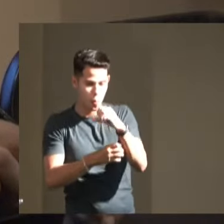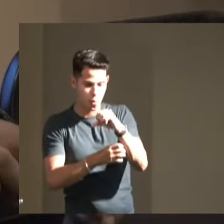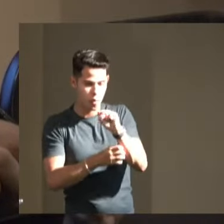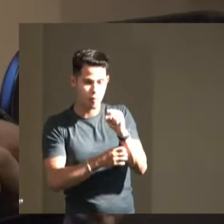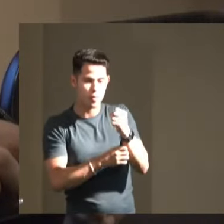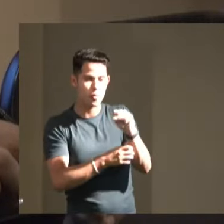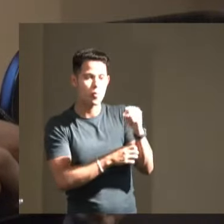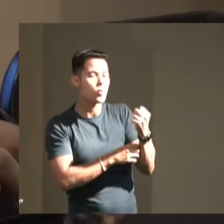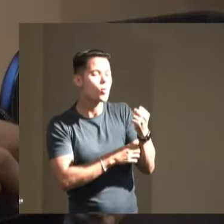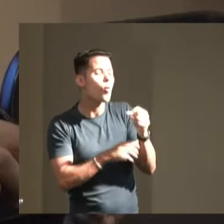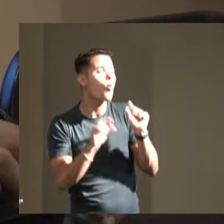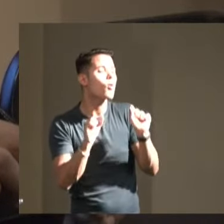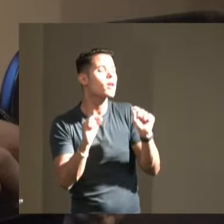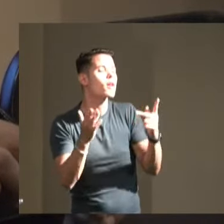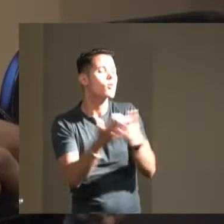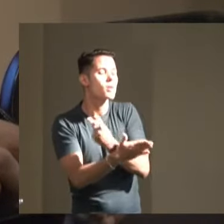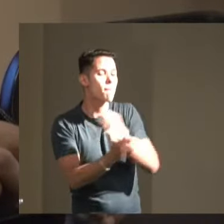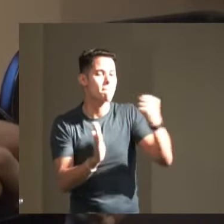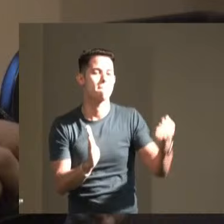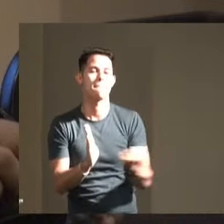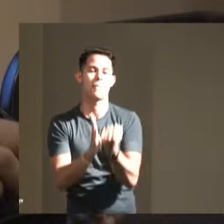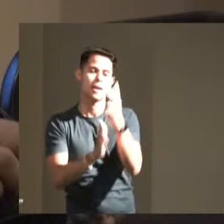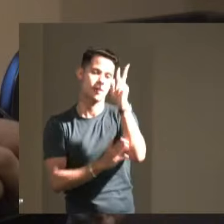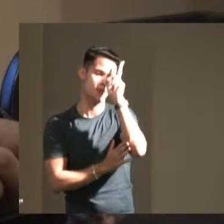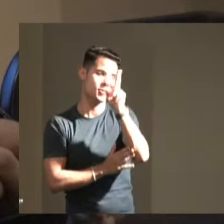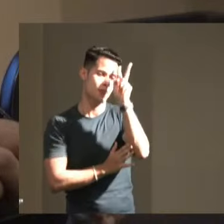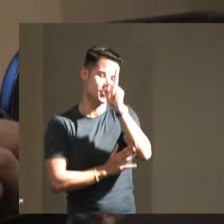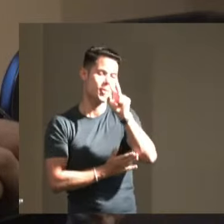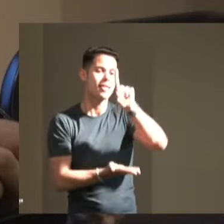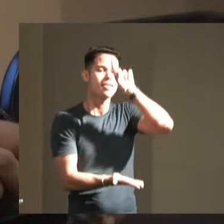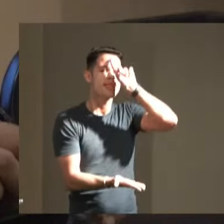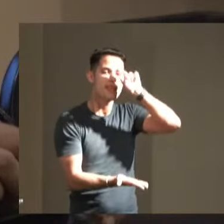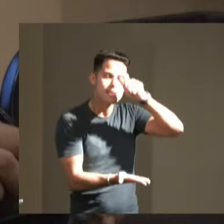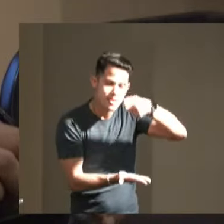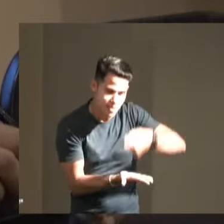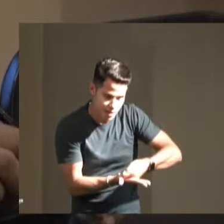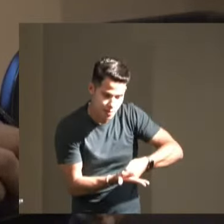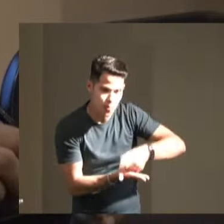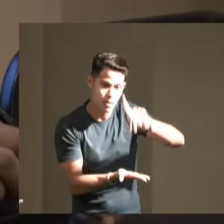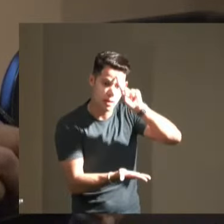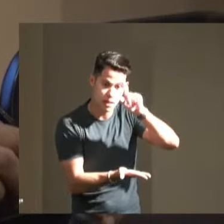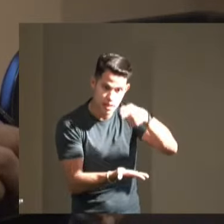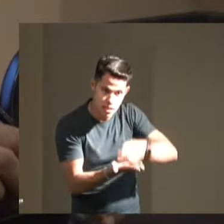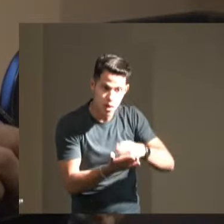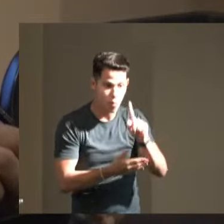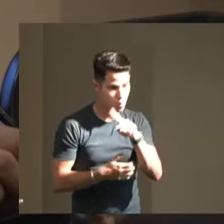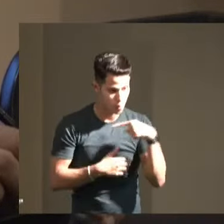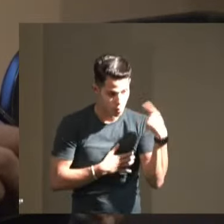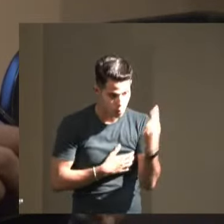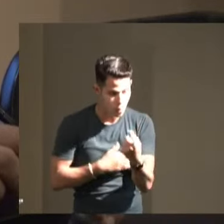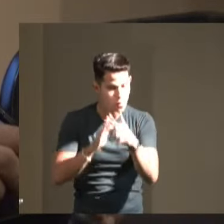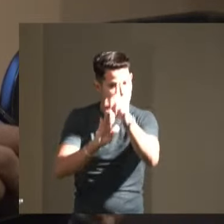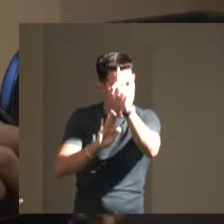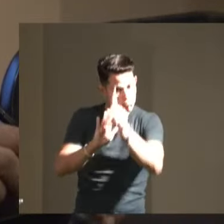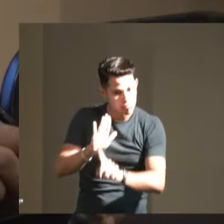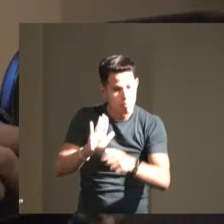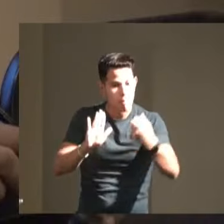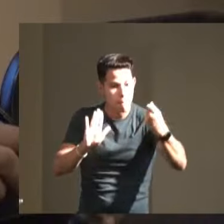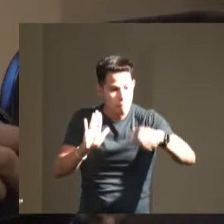nós tomamos uma decisão histórica, que foi a decisão de que os nossos direitos deveriam